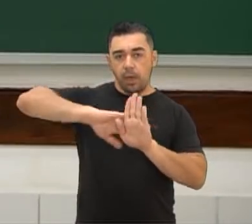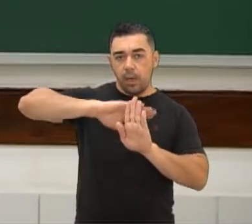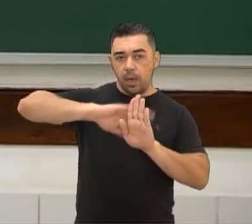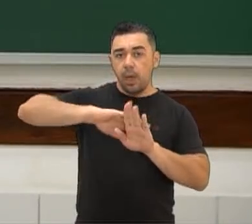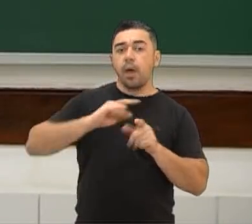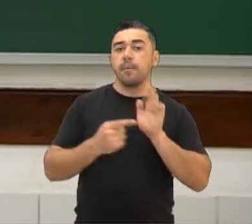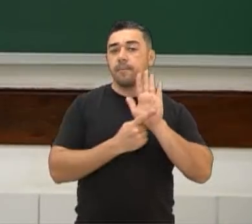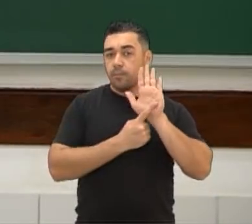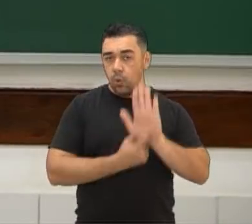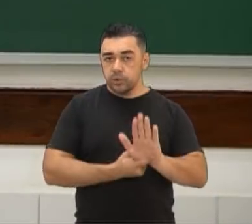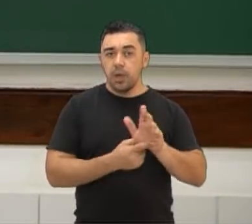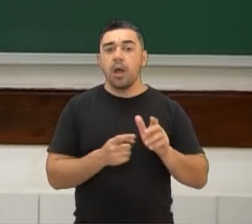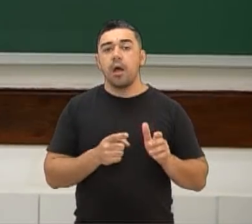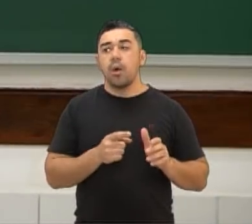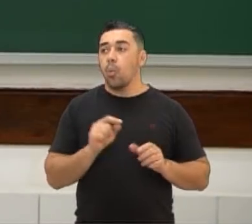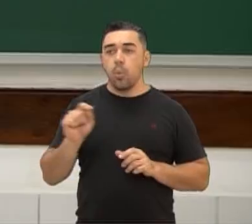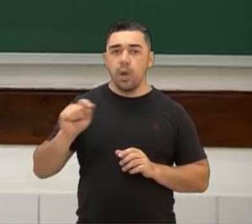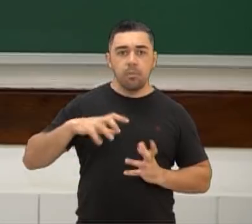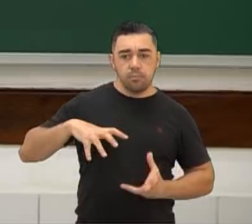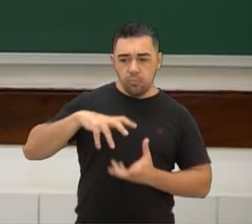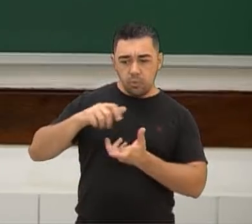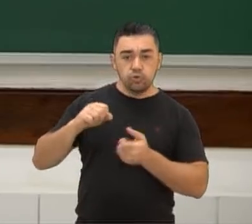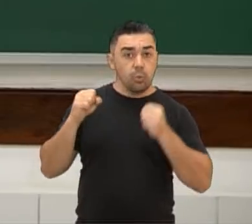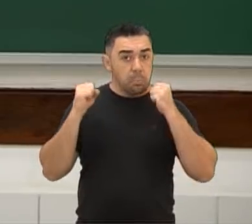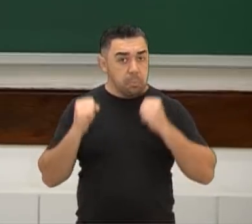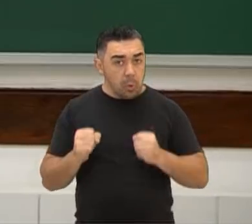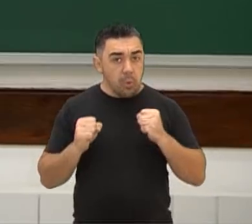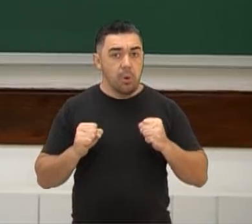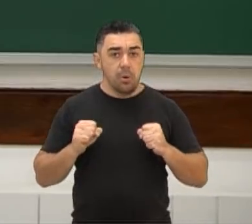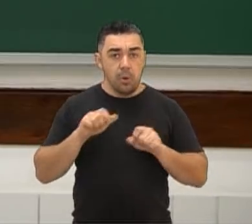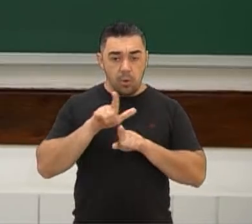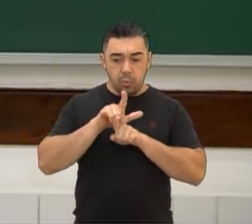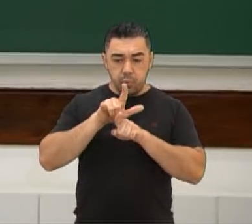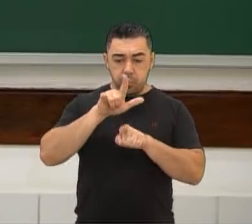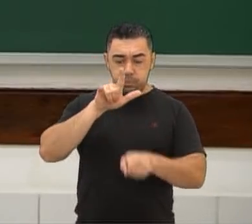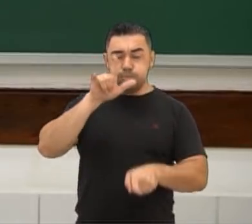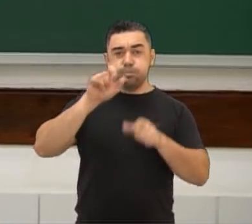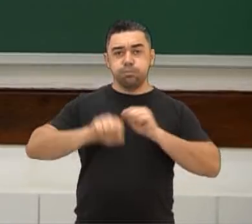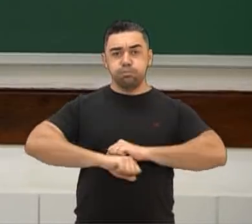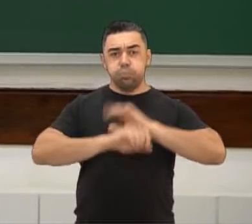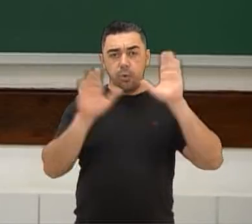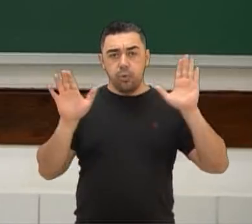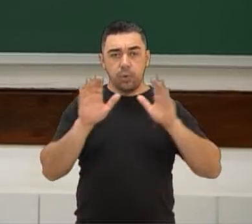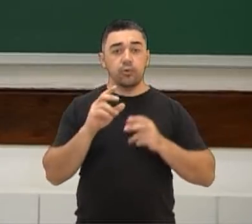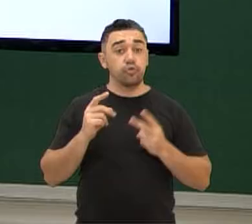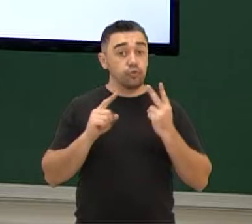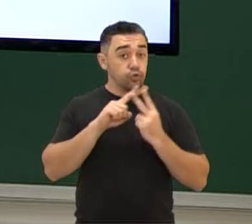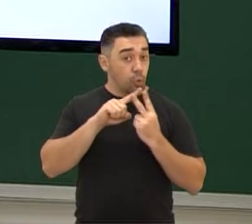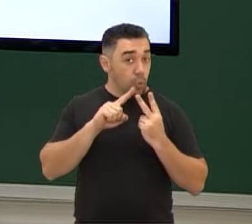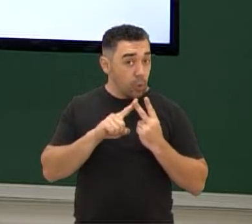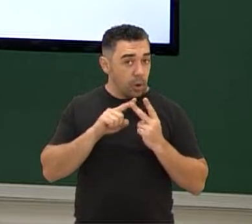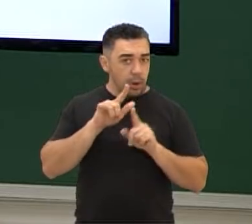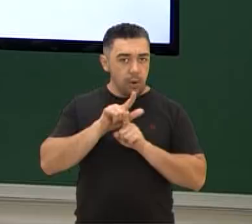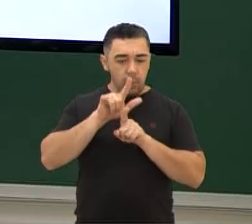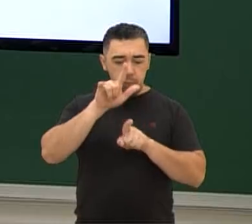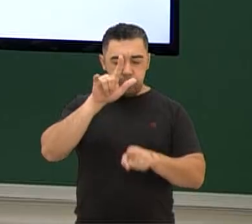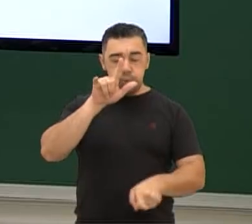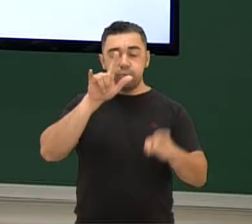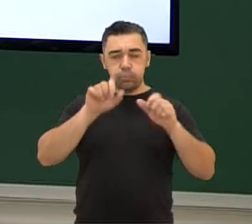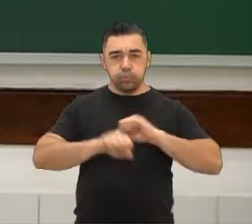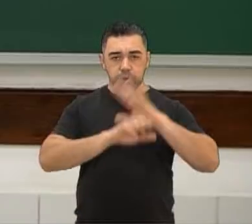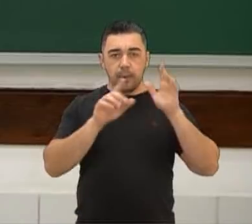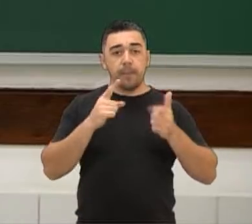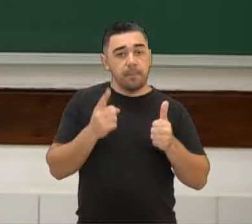mostrar ao mundo o poder das armas do exército dos Estados Unidos. Então, 2 bombas atômicas sobre o Japão.